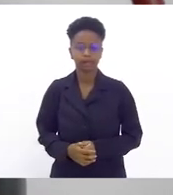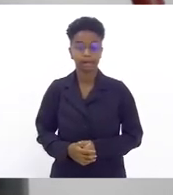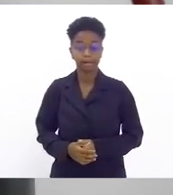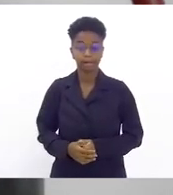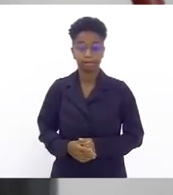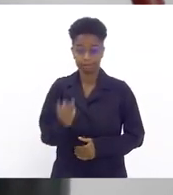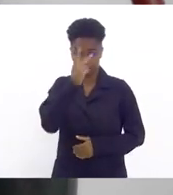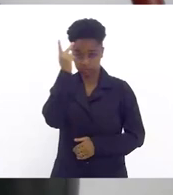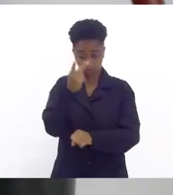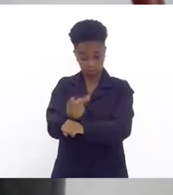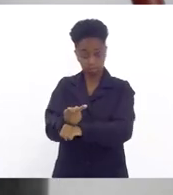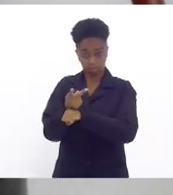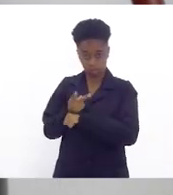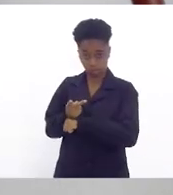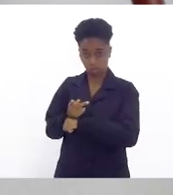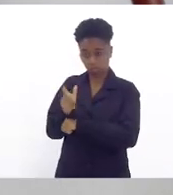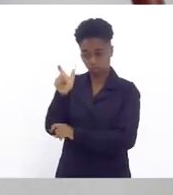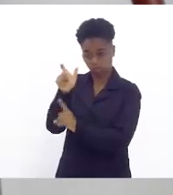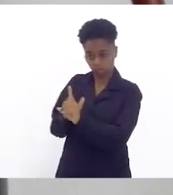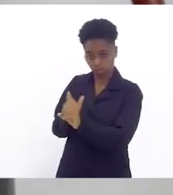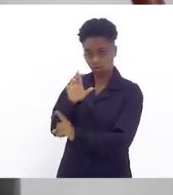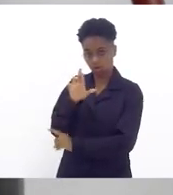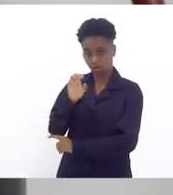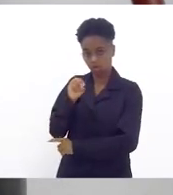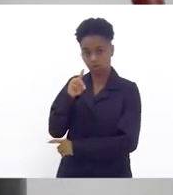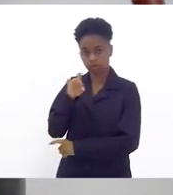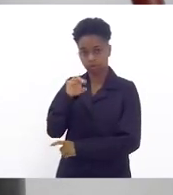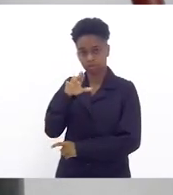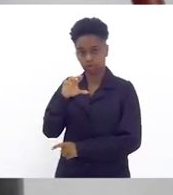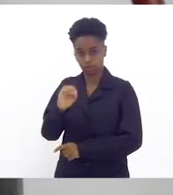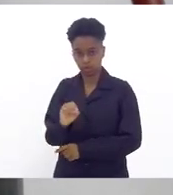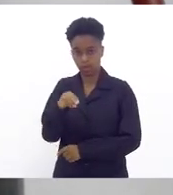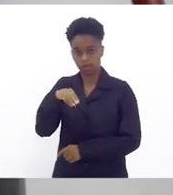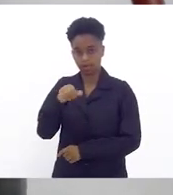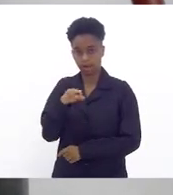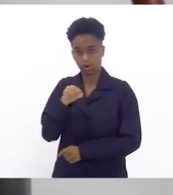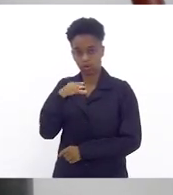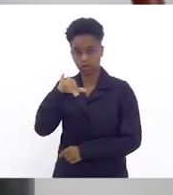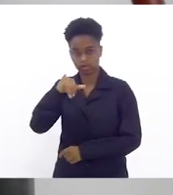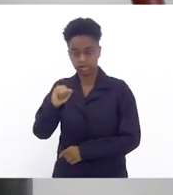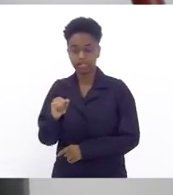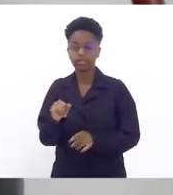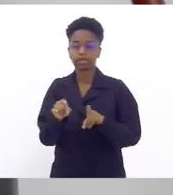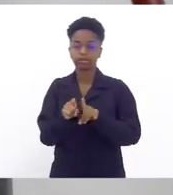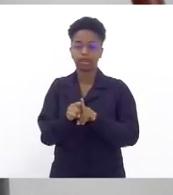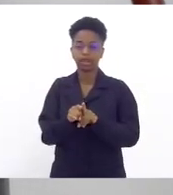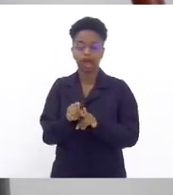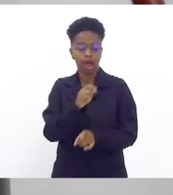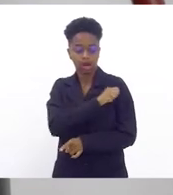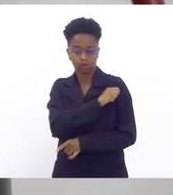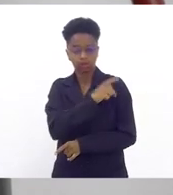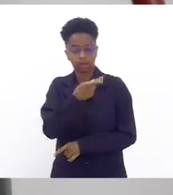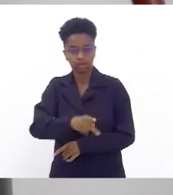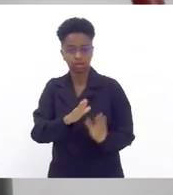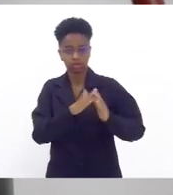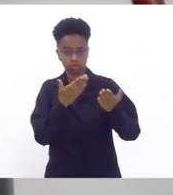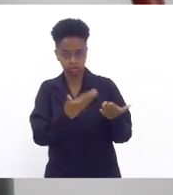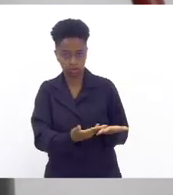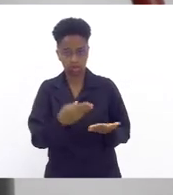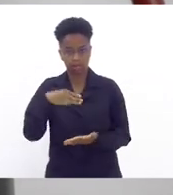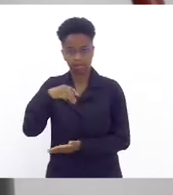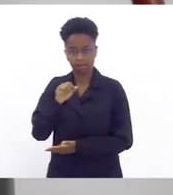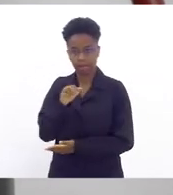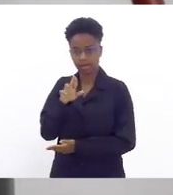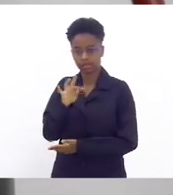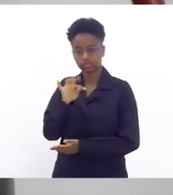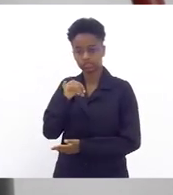acionado pelo pelo Rodrigo Marconi por estudante da Escola Técnica Estadual da do teatro Martins Pena e eles